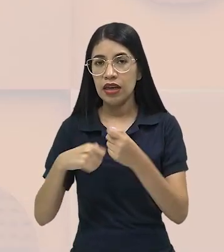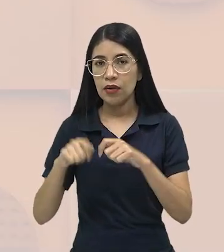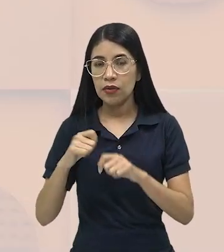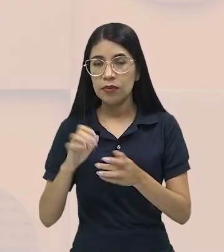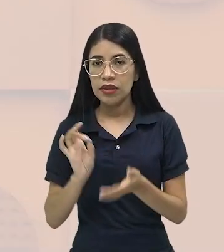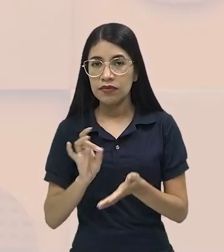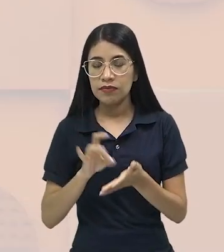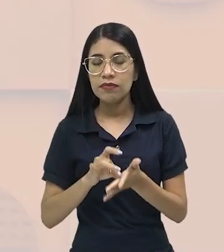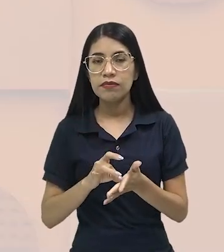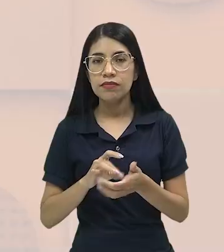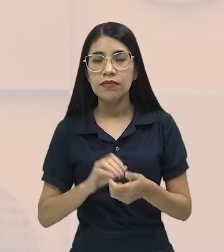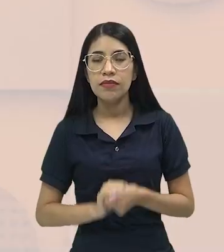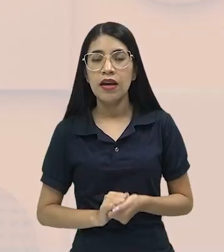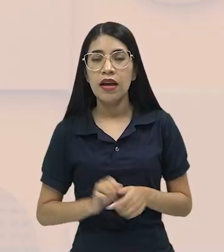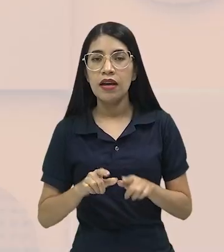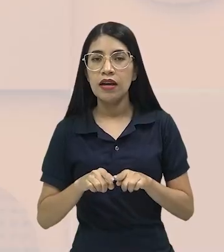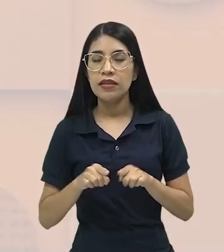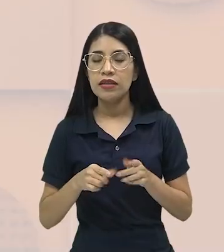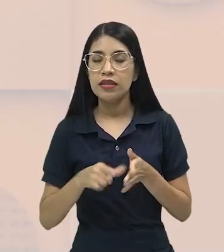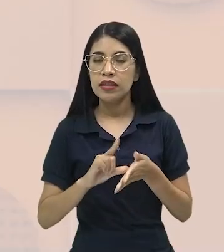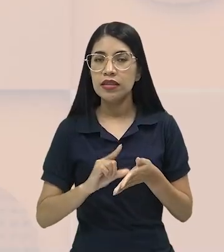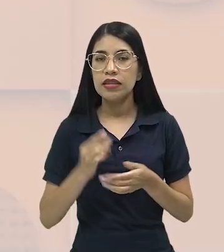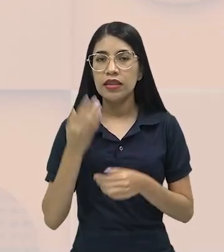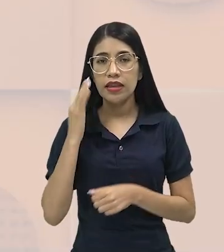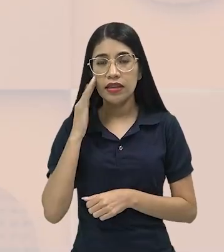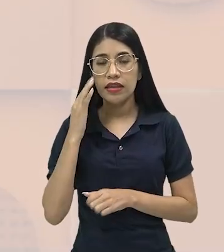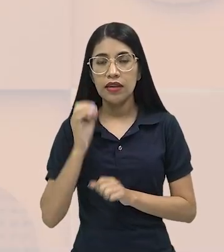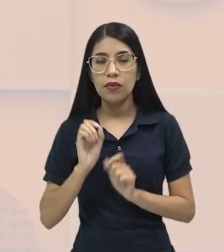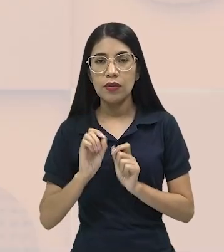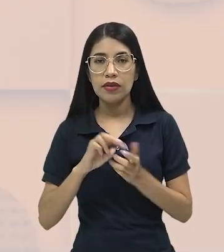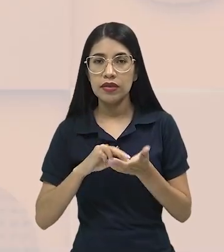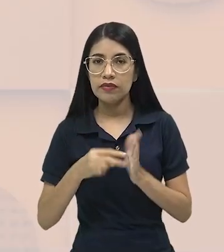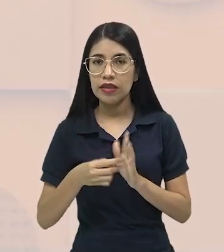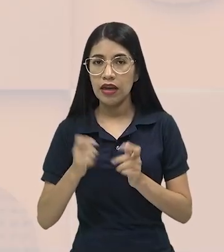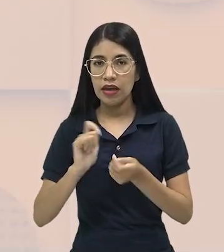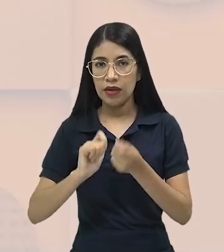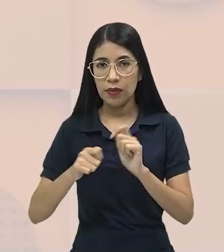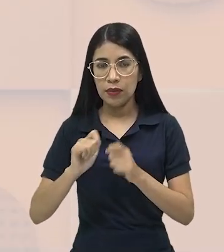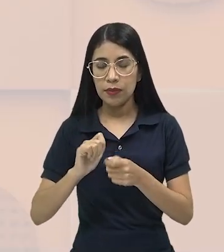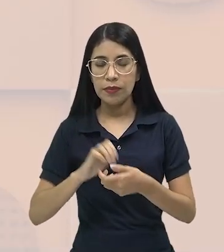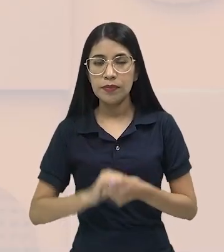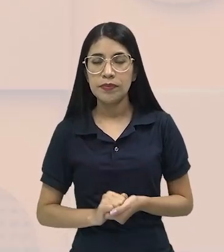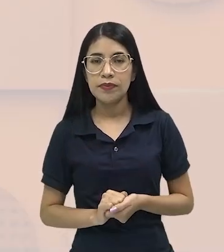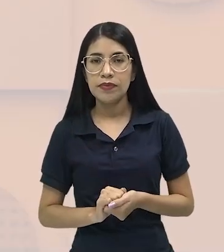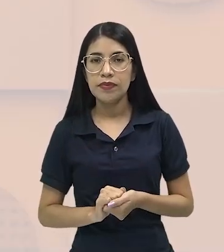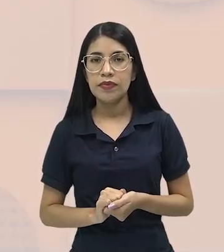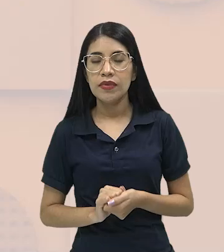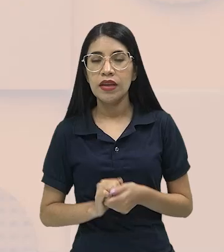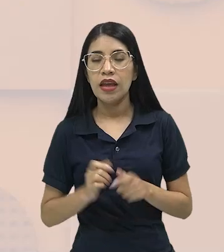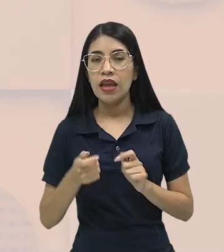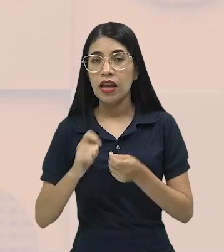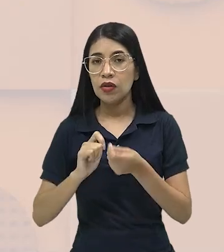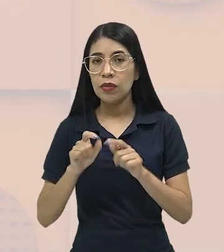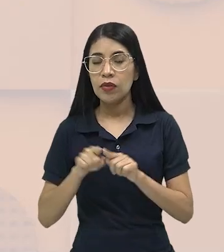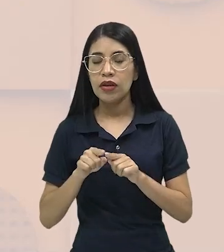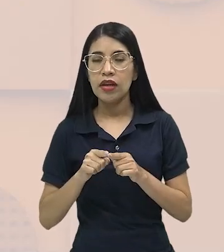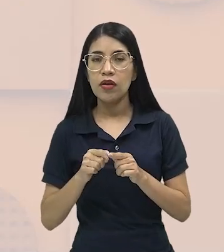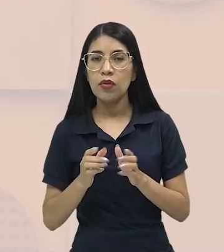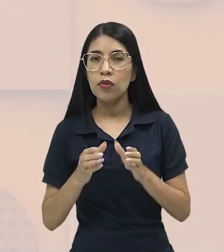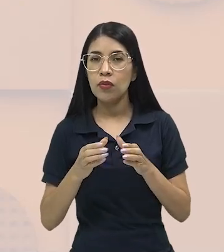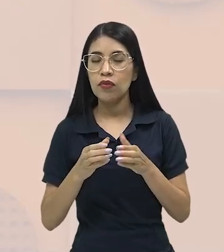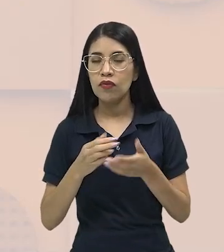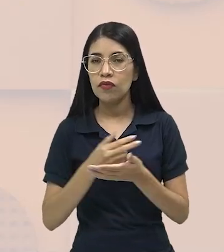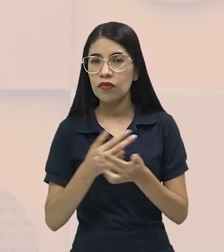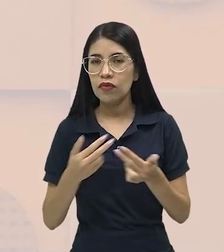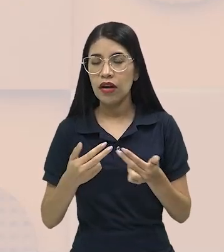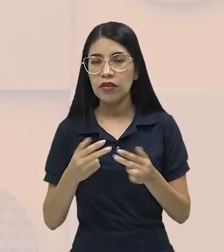economia, tá? Então vamos entender um pouquinho o que é economia. Basicamente, a economia se trata de um conjunto de atividades